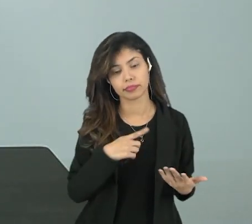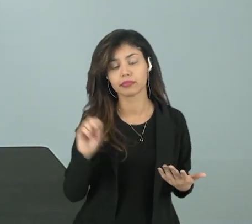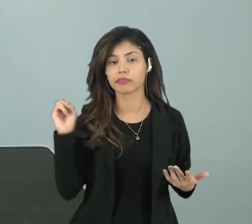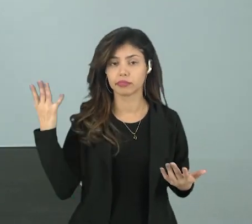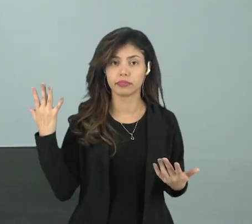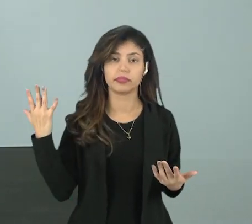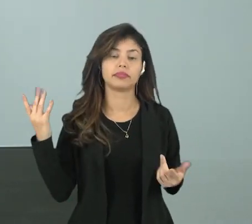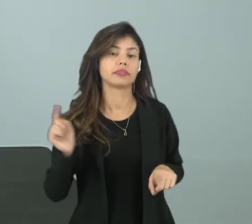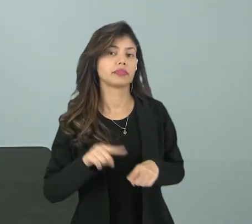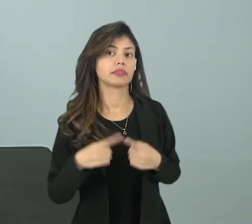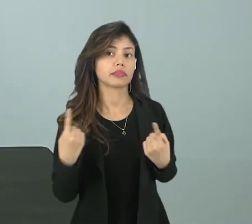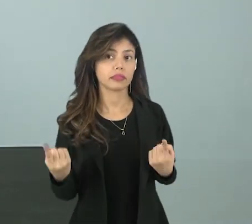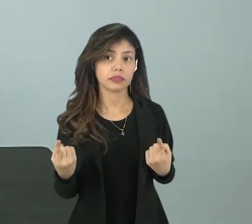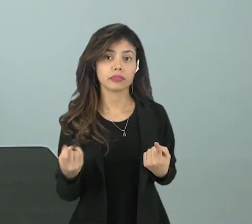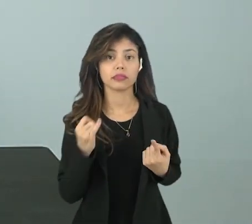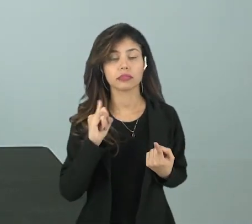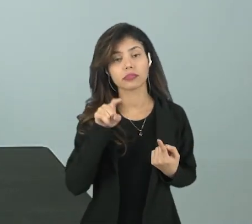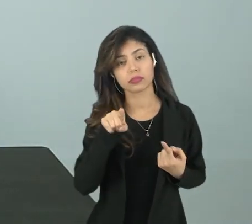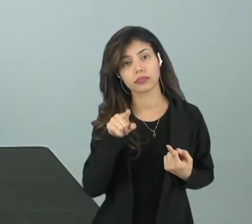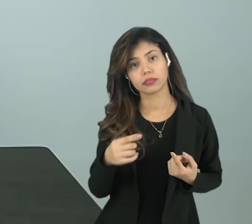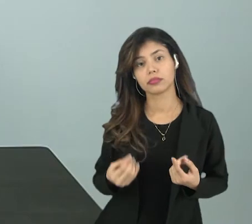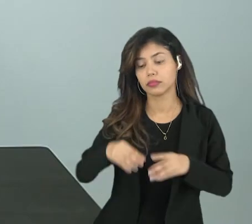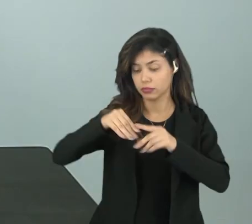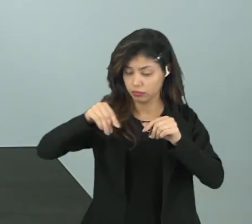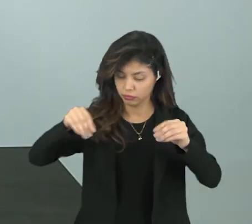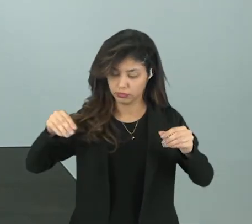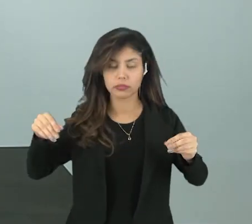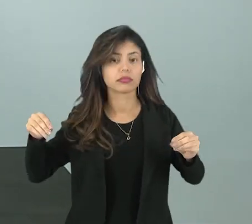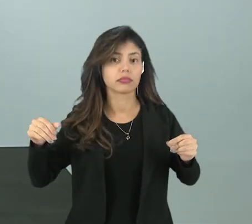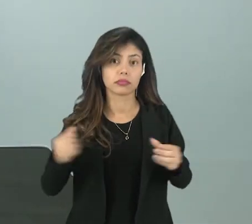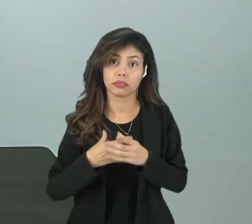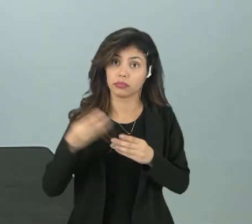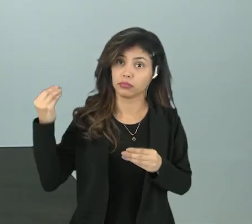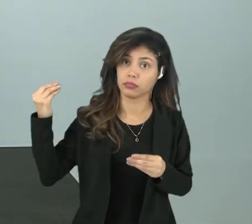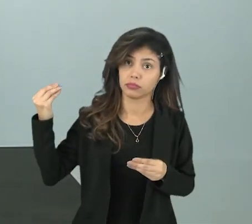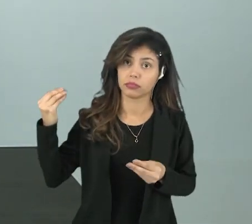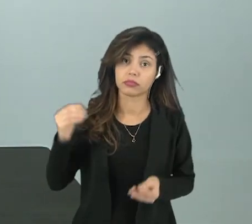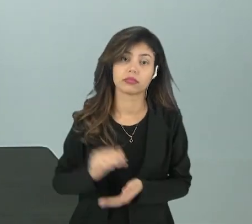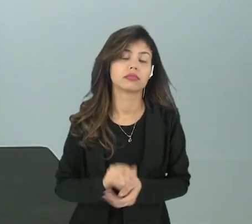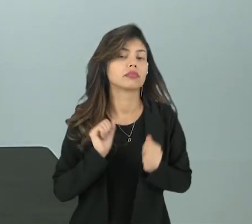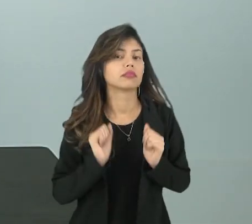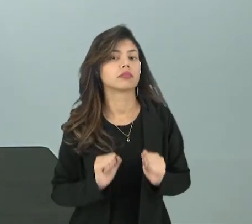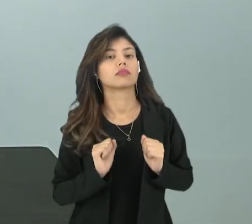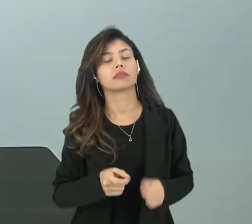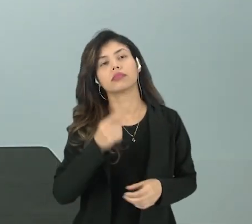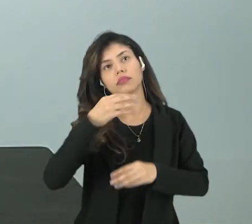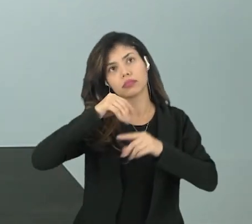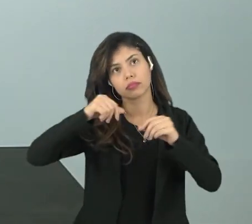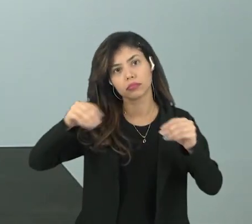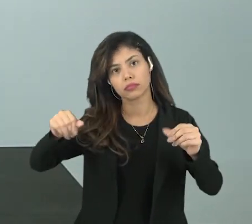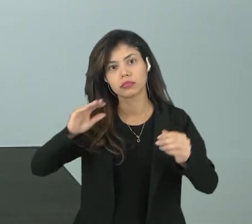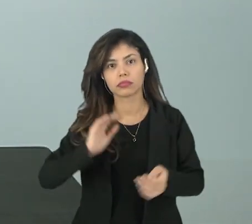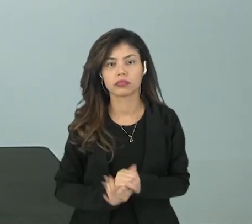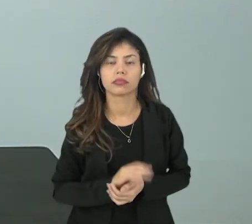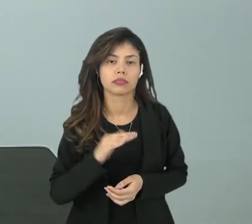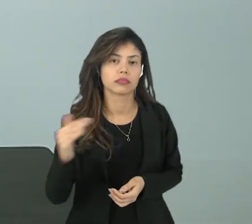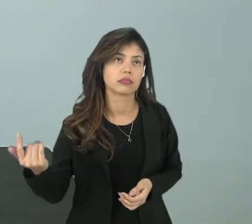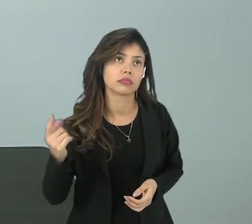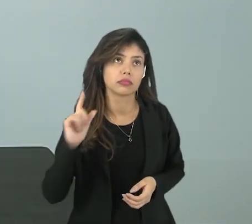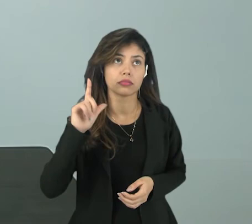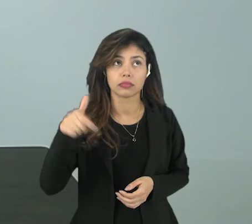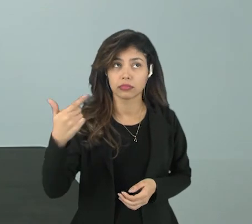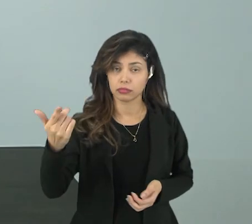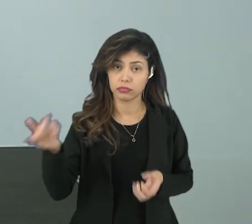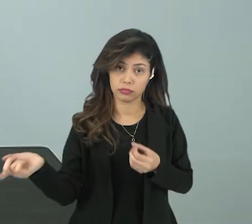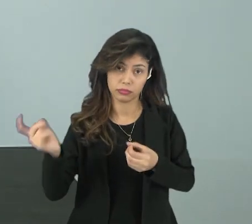acontecer. Mas se você entre plantar e tirar, você pode plantar. Quando você vai num ambiente desse,